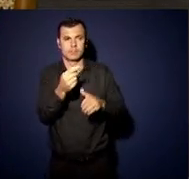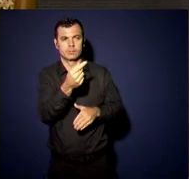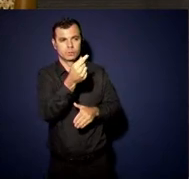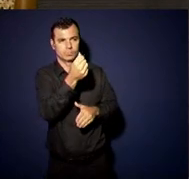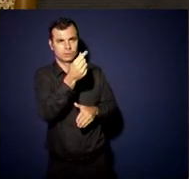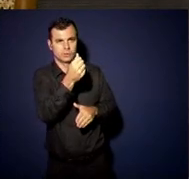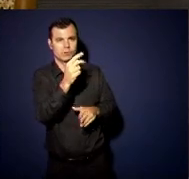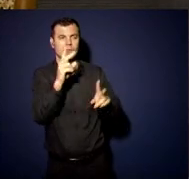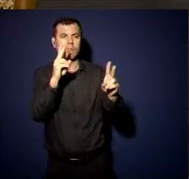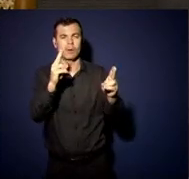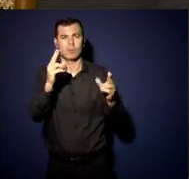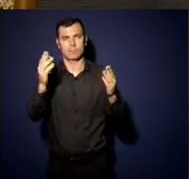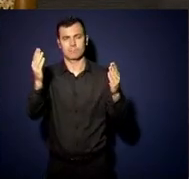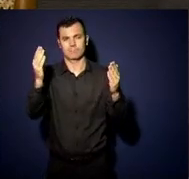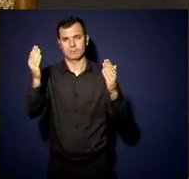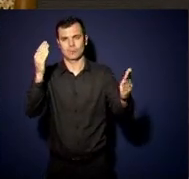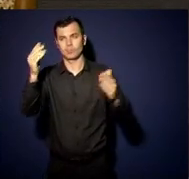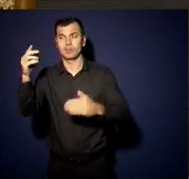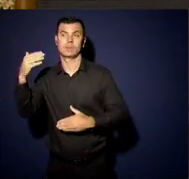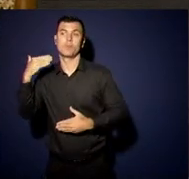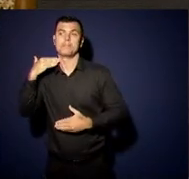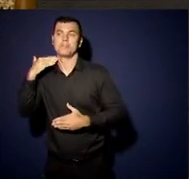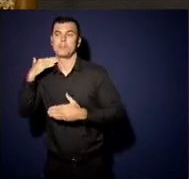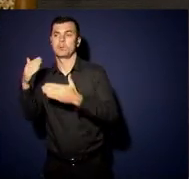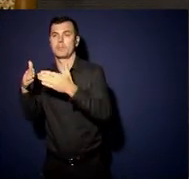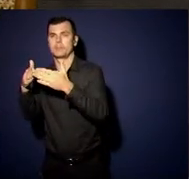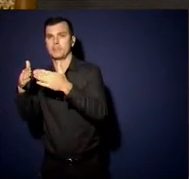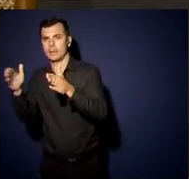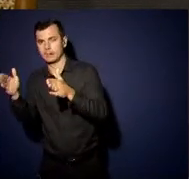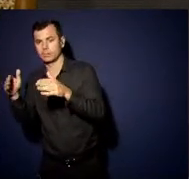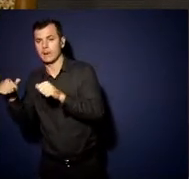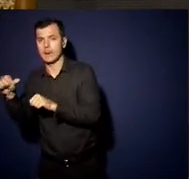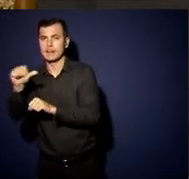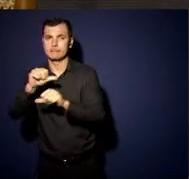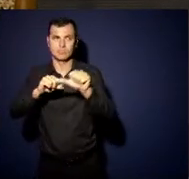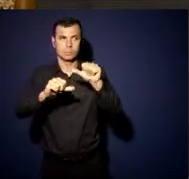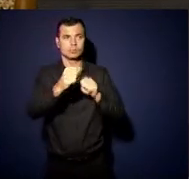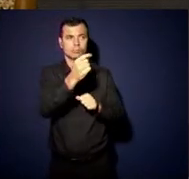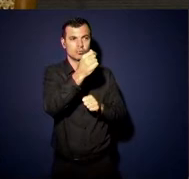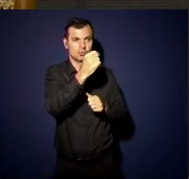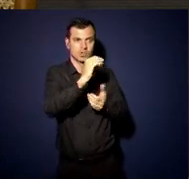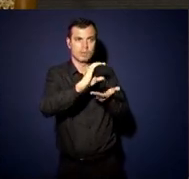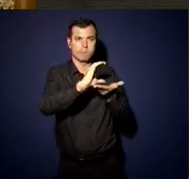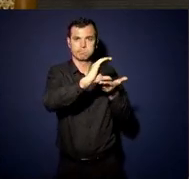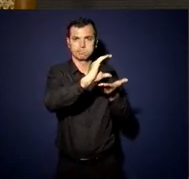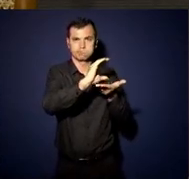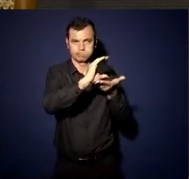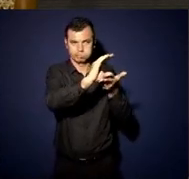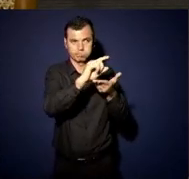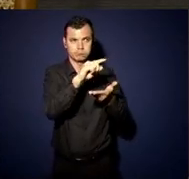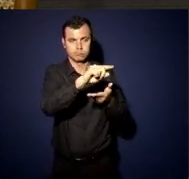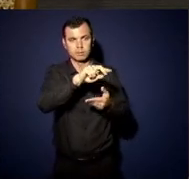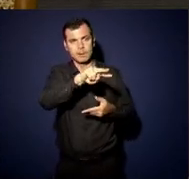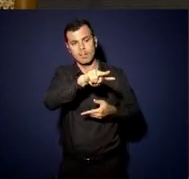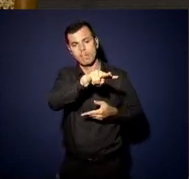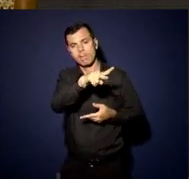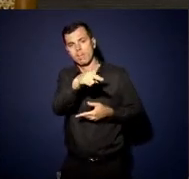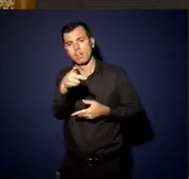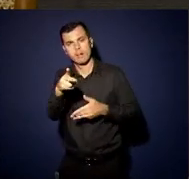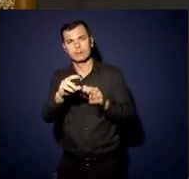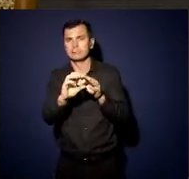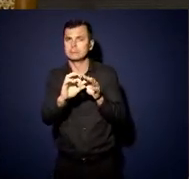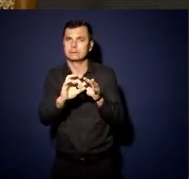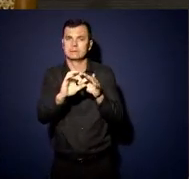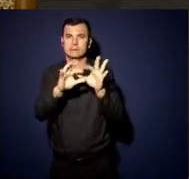Open finals para o ambiente do Mercado de Capitais a ideia das Finanças de centralizadas e a ideia da abertura do Mercado